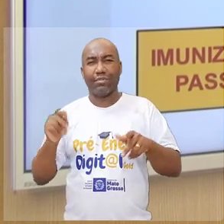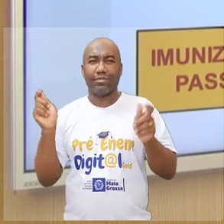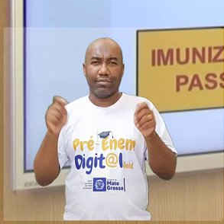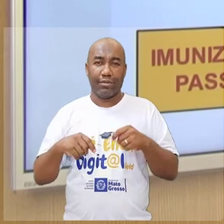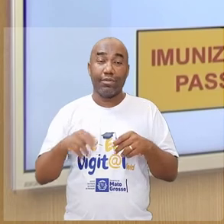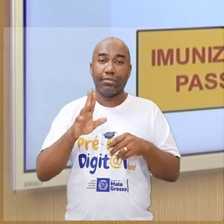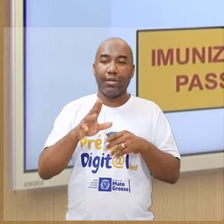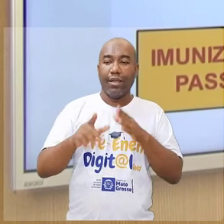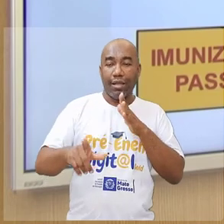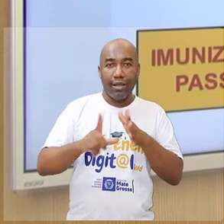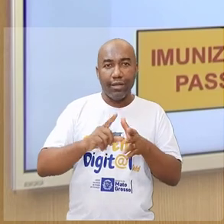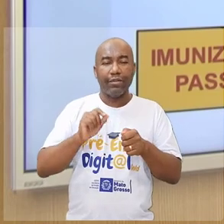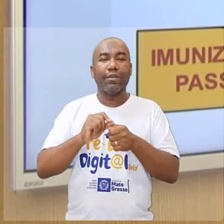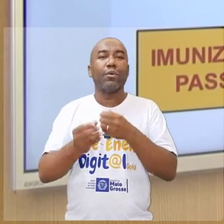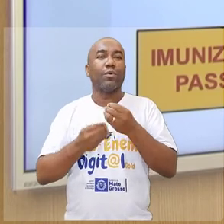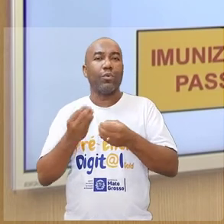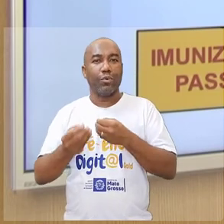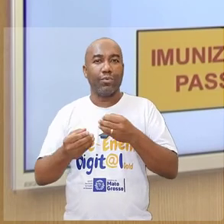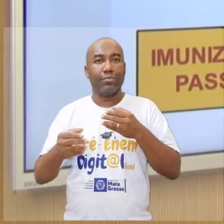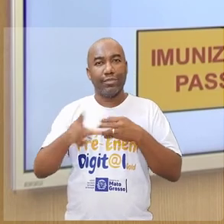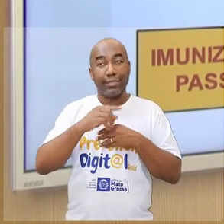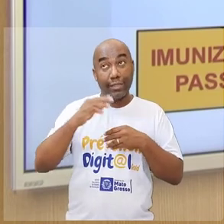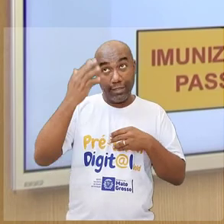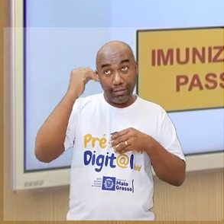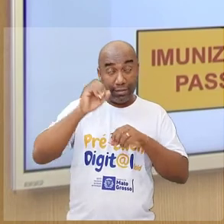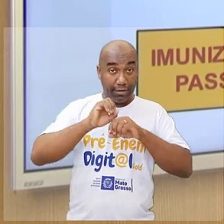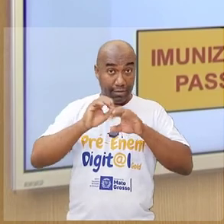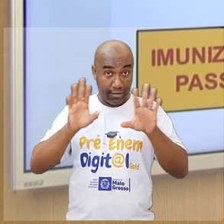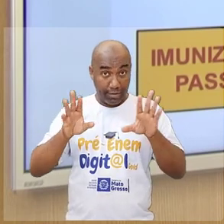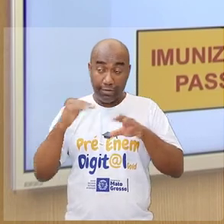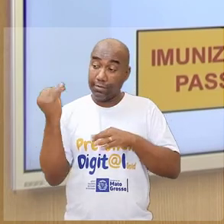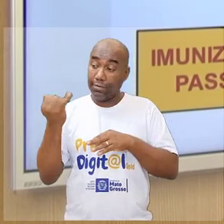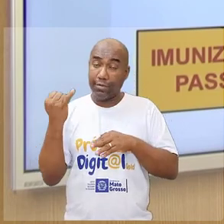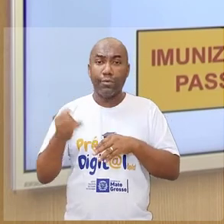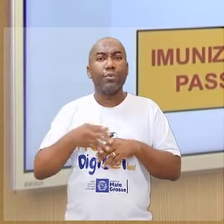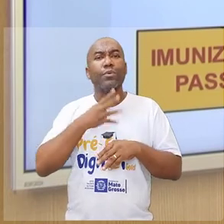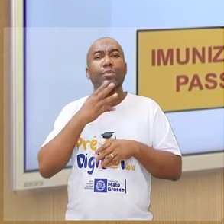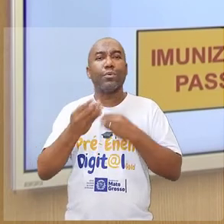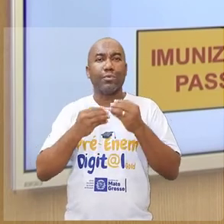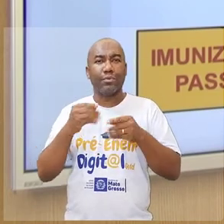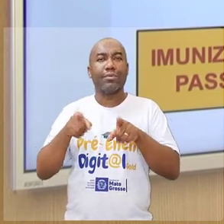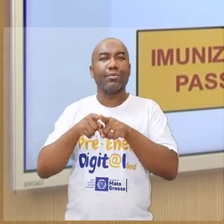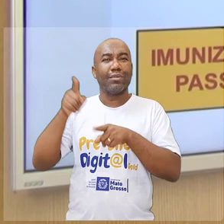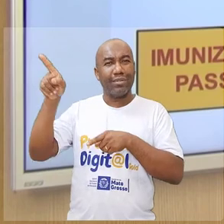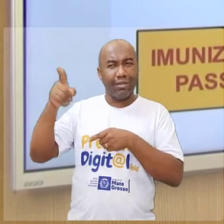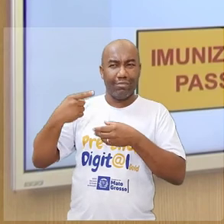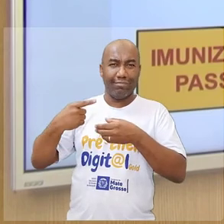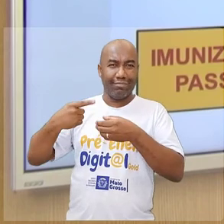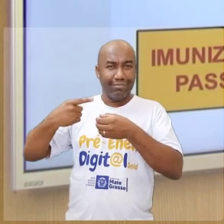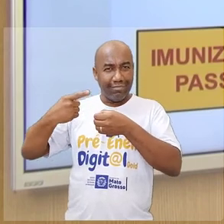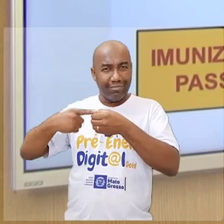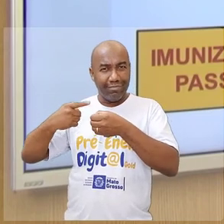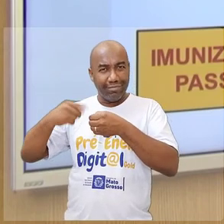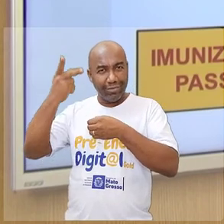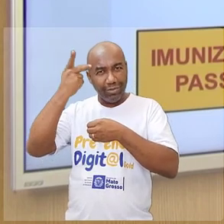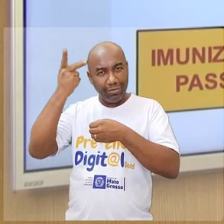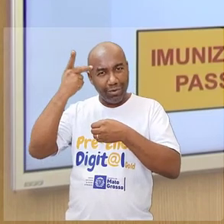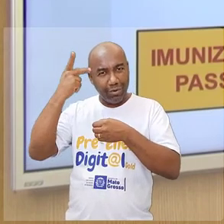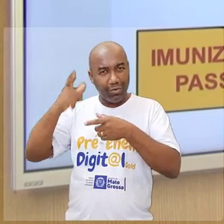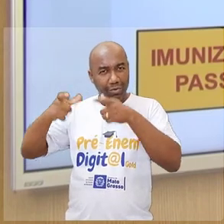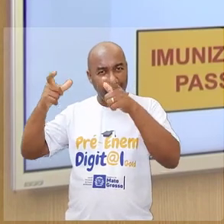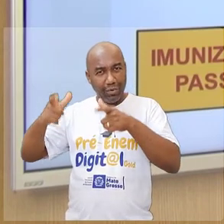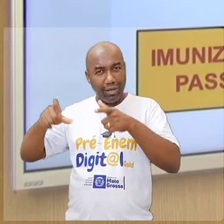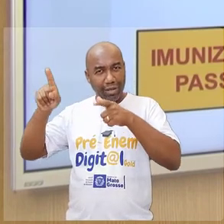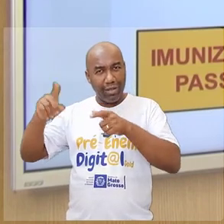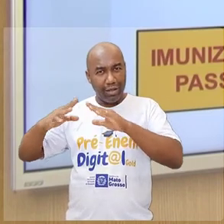para você deixar bem contextualizada essa minha aula, o mesmo Instituto Butantan, né, que fica em São Paulo, sediado em